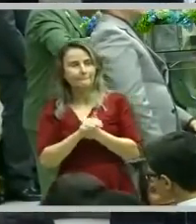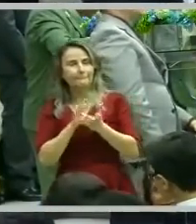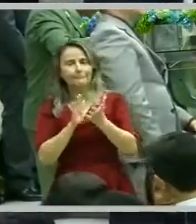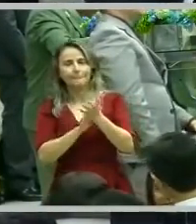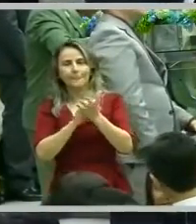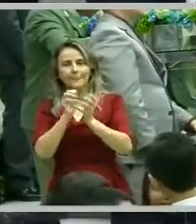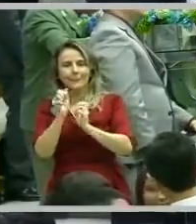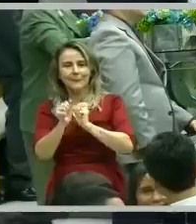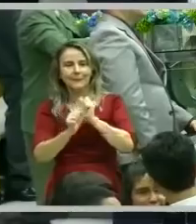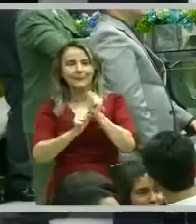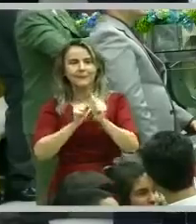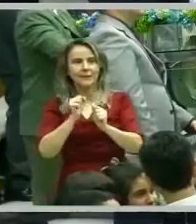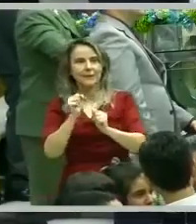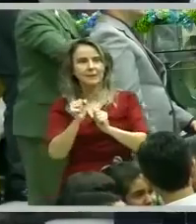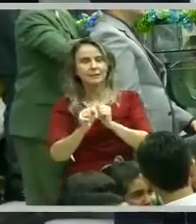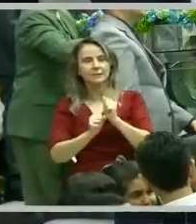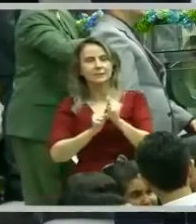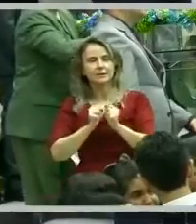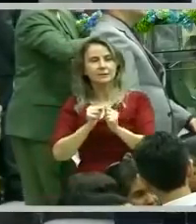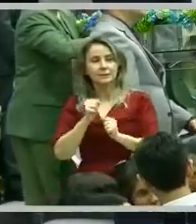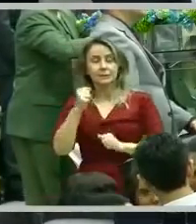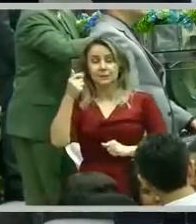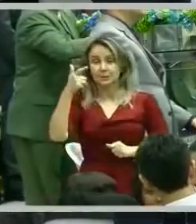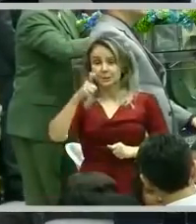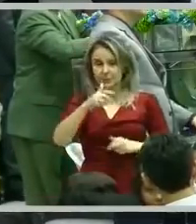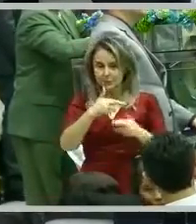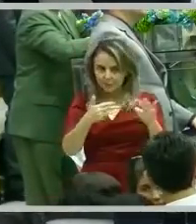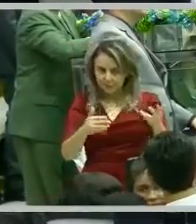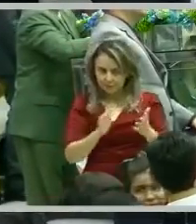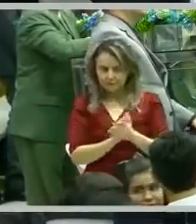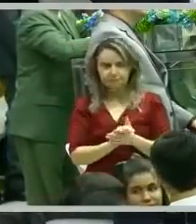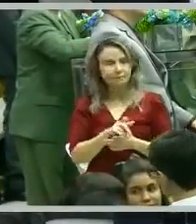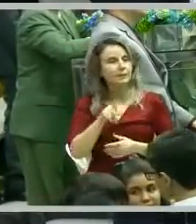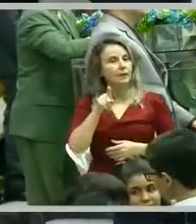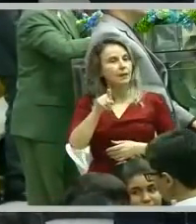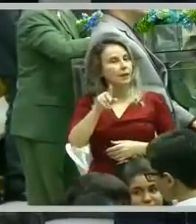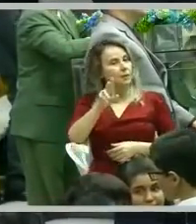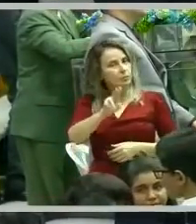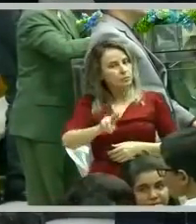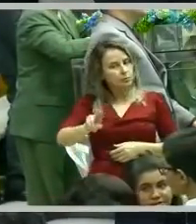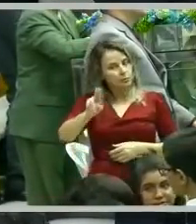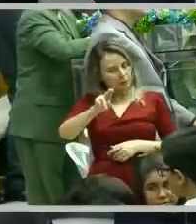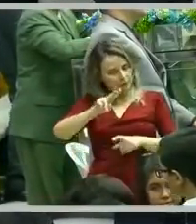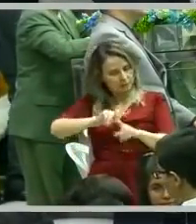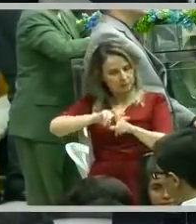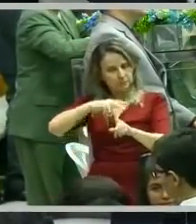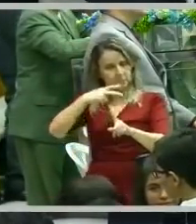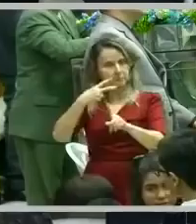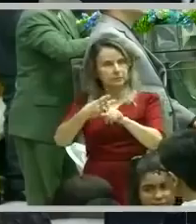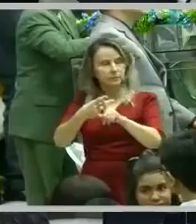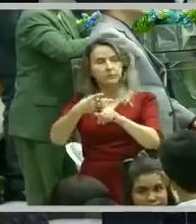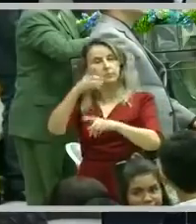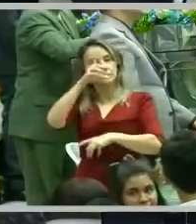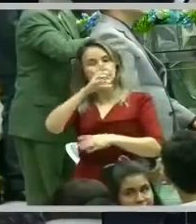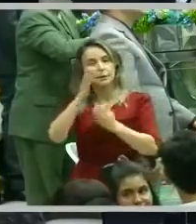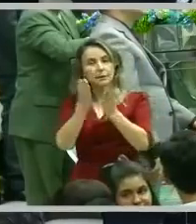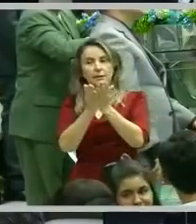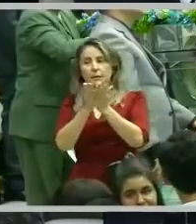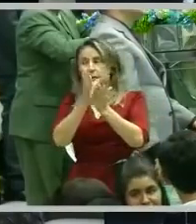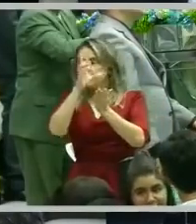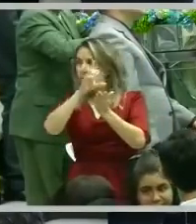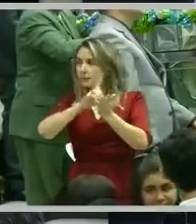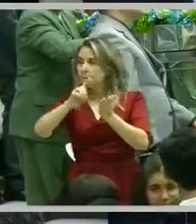Aleluia. E outra coisa, quanto mais você for usado, a Bíblia diz, todos os que querem